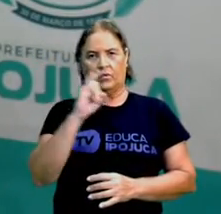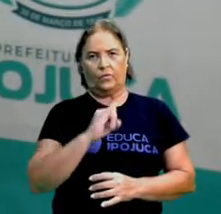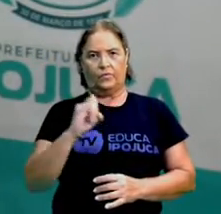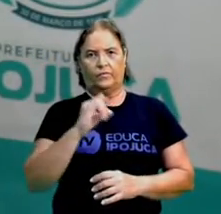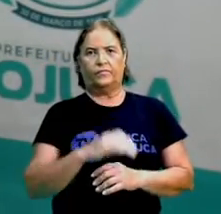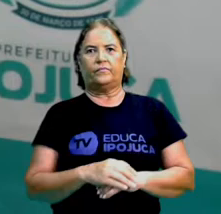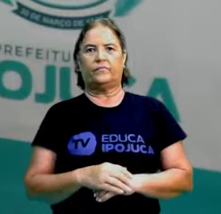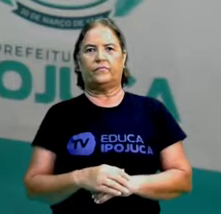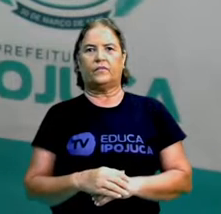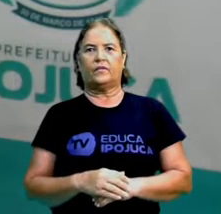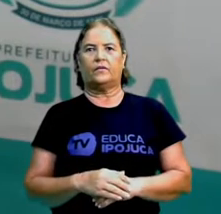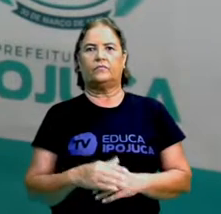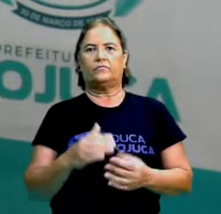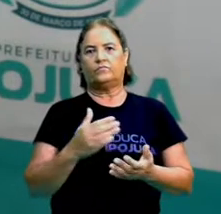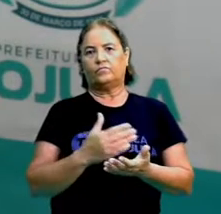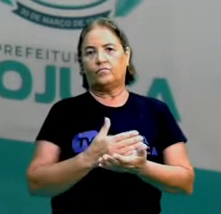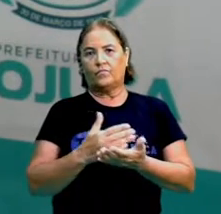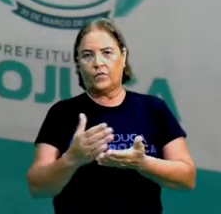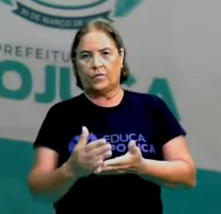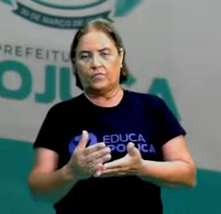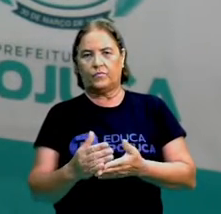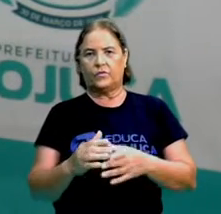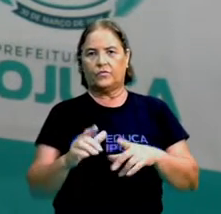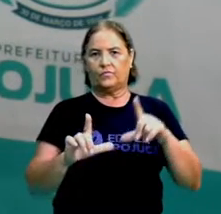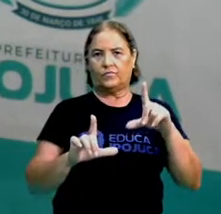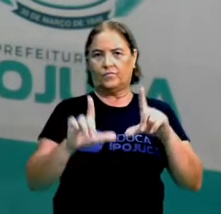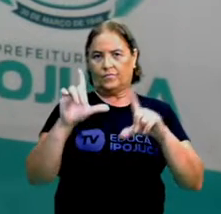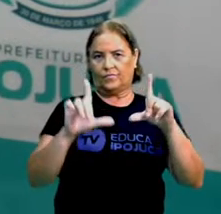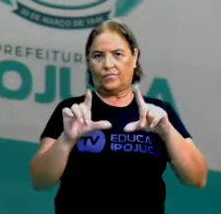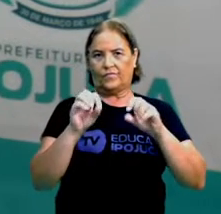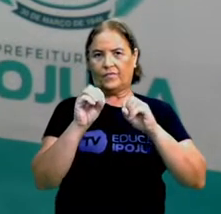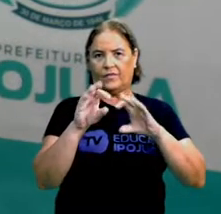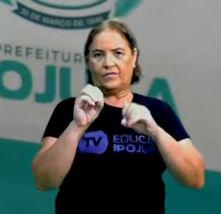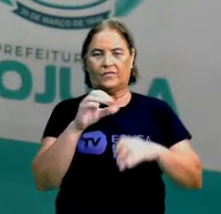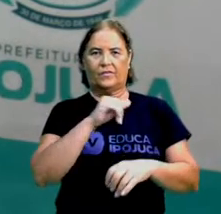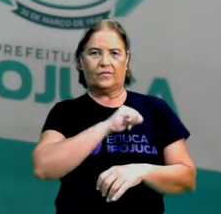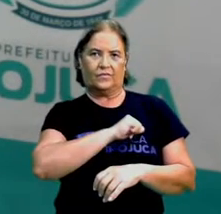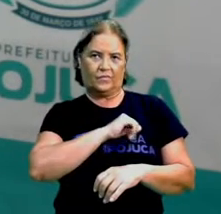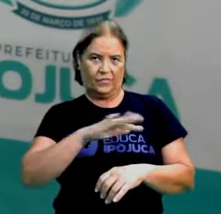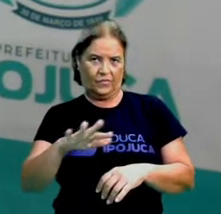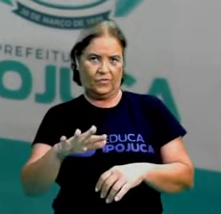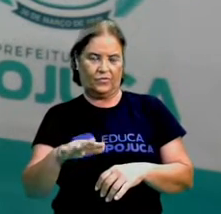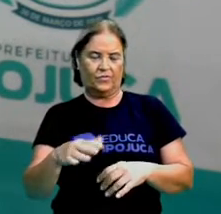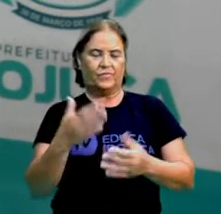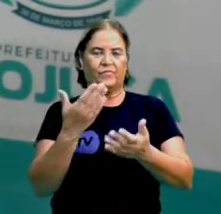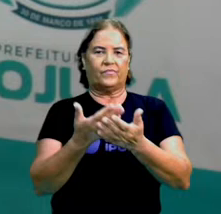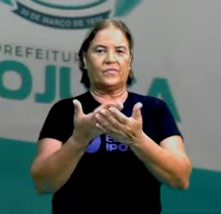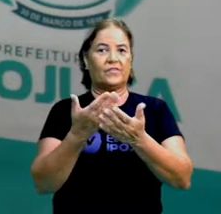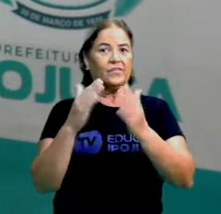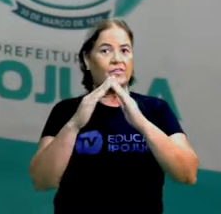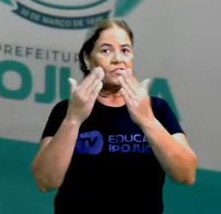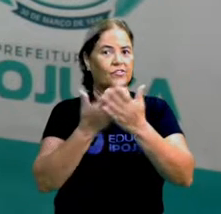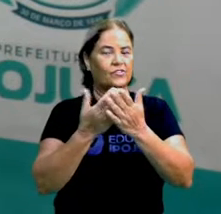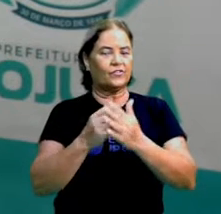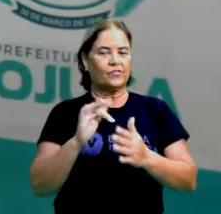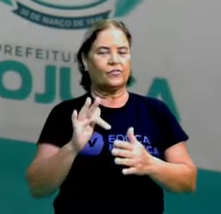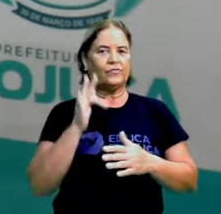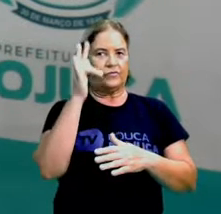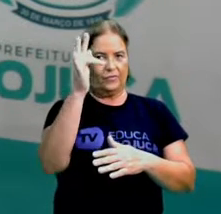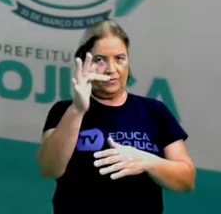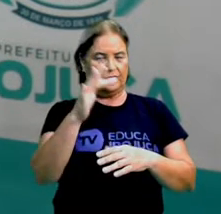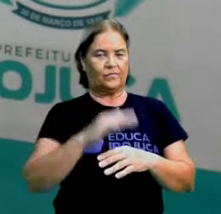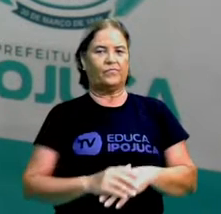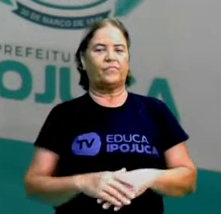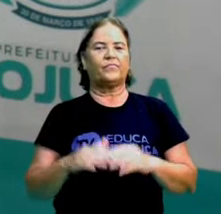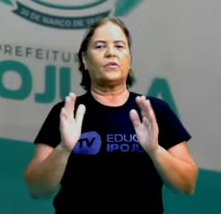Olá! Está no ar a TV Educa Ipojuca, a escola do futuro. É o momento de